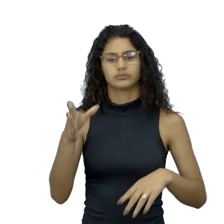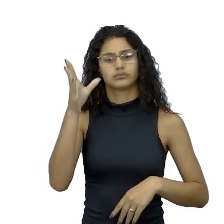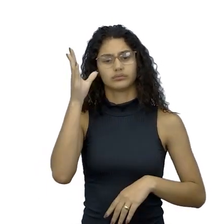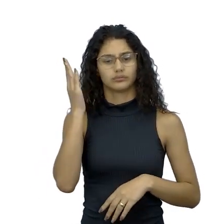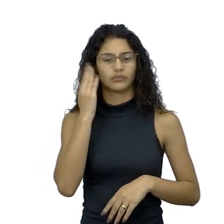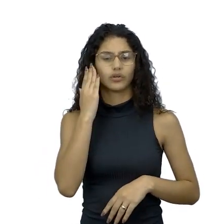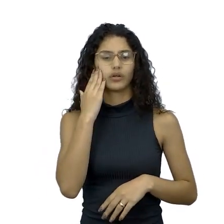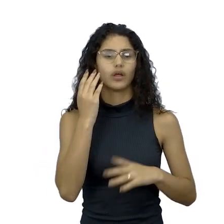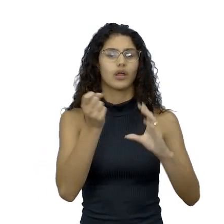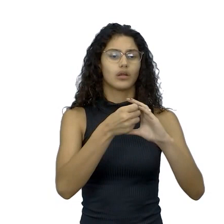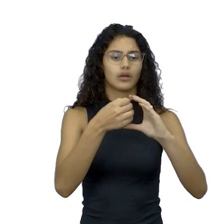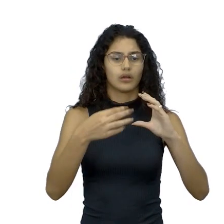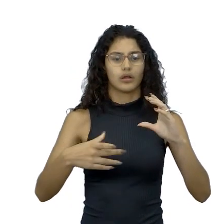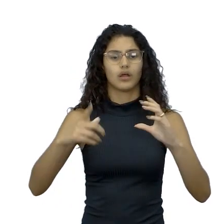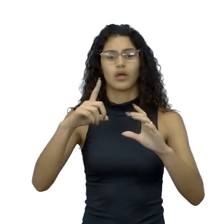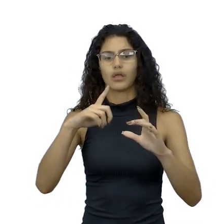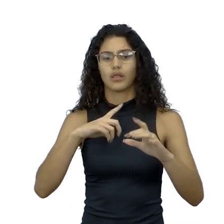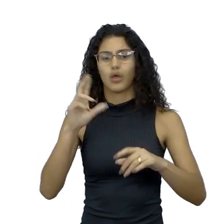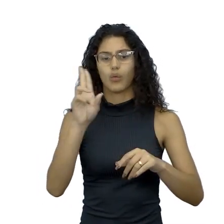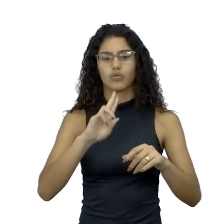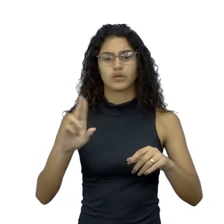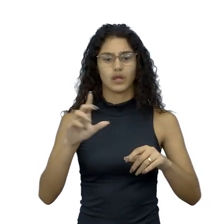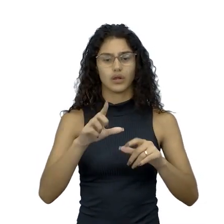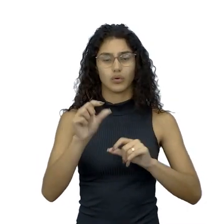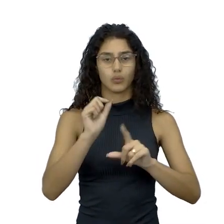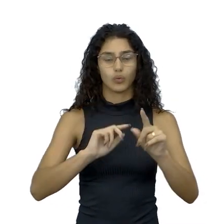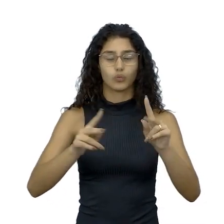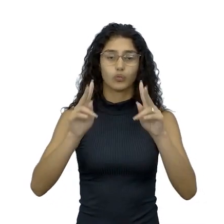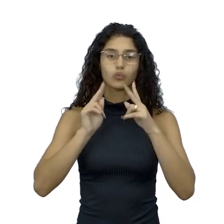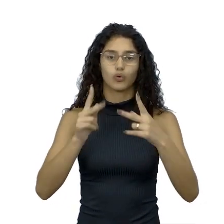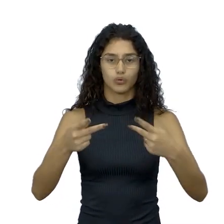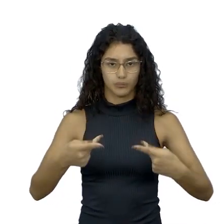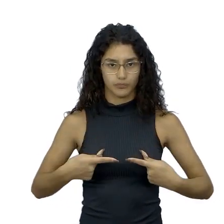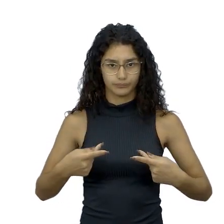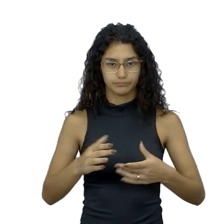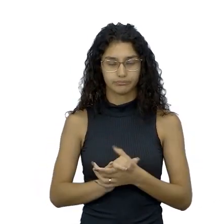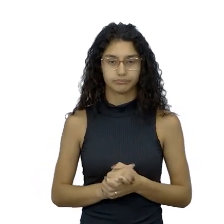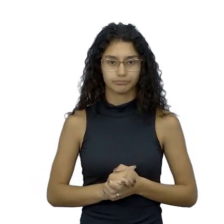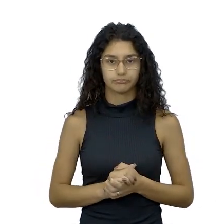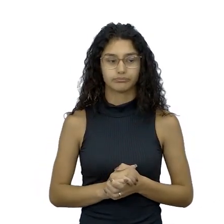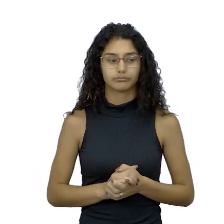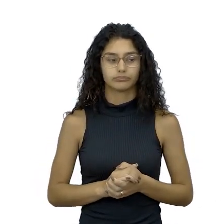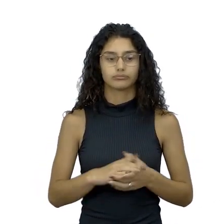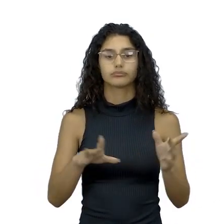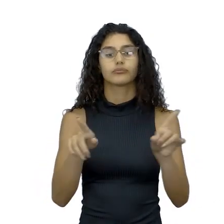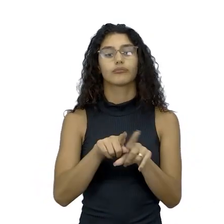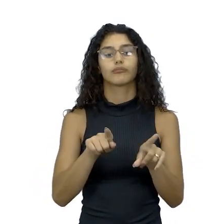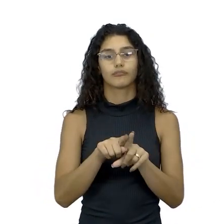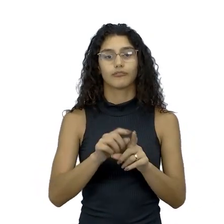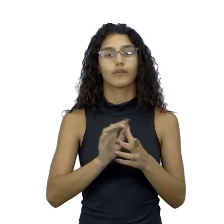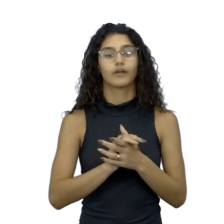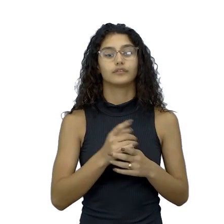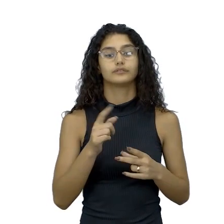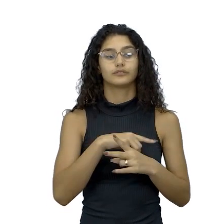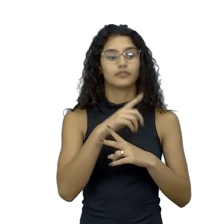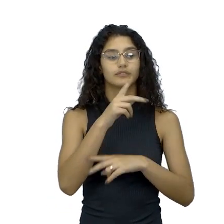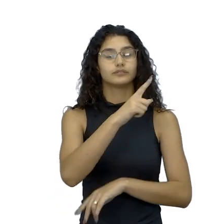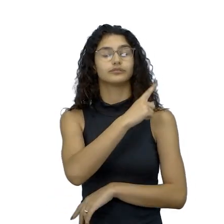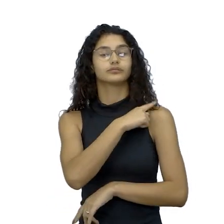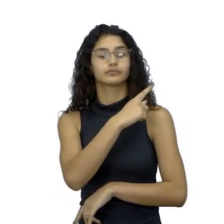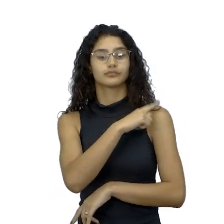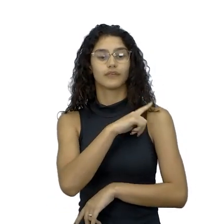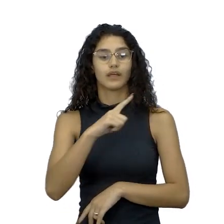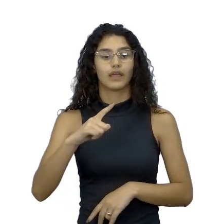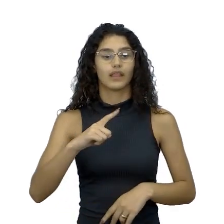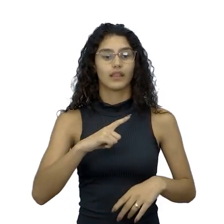as categorias taxonômicas utilizadas na classificação dos seres vivos. E a lá da primeira série, que tem